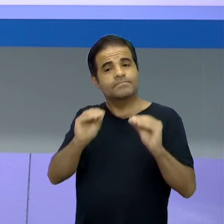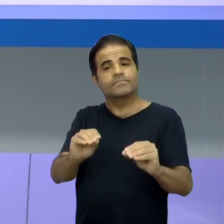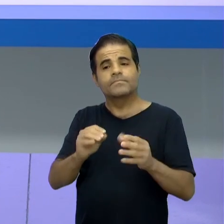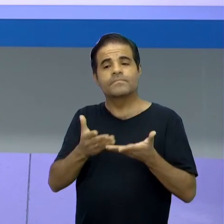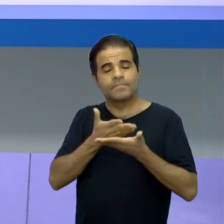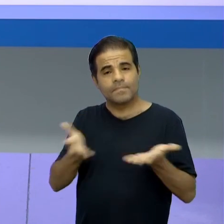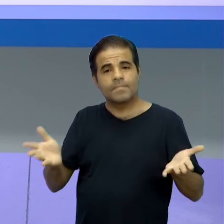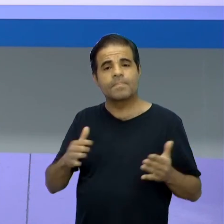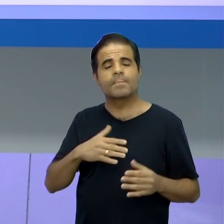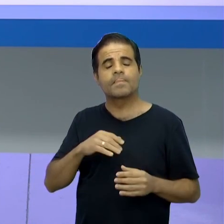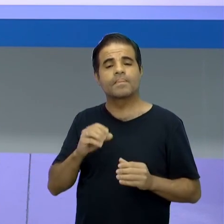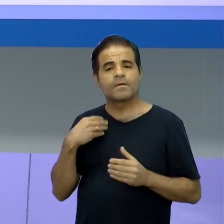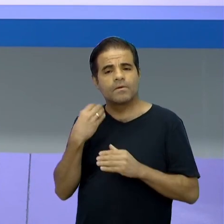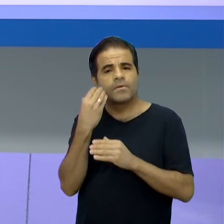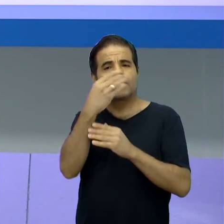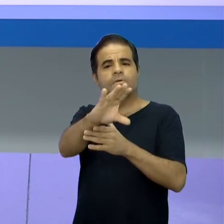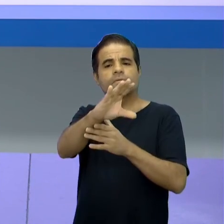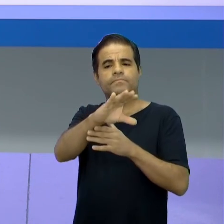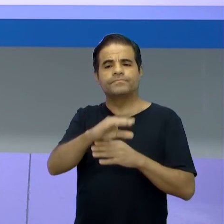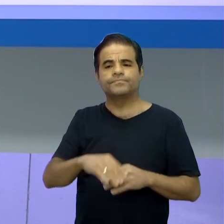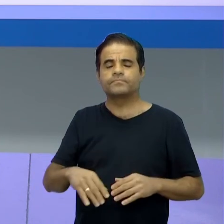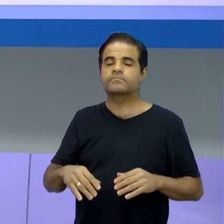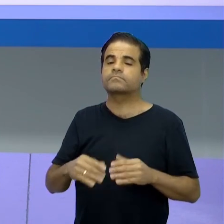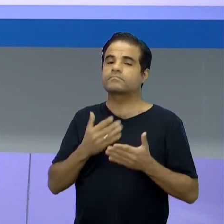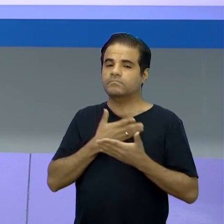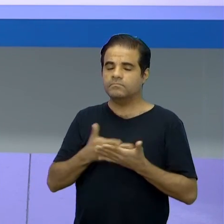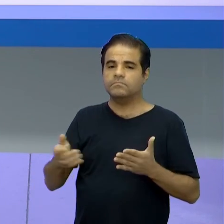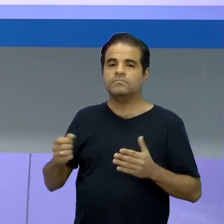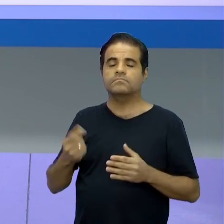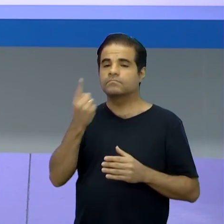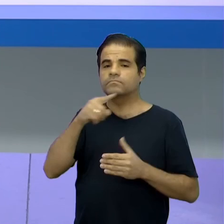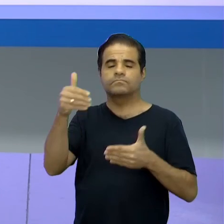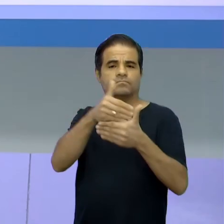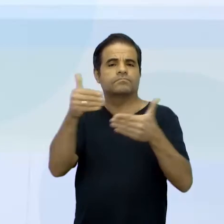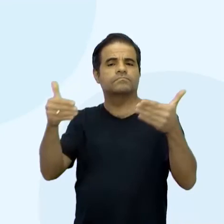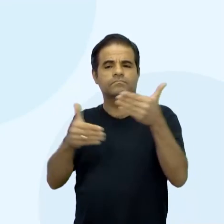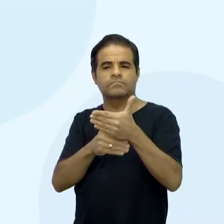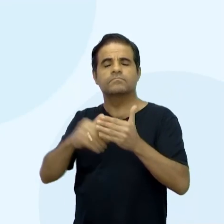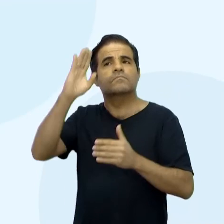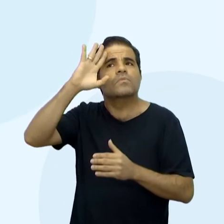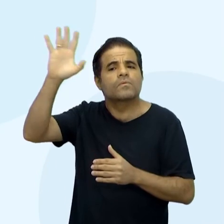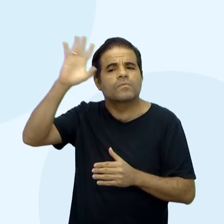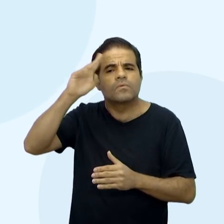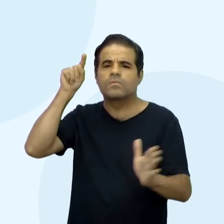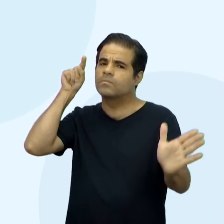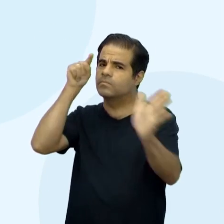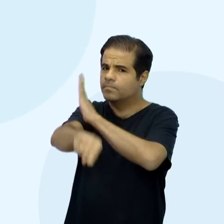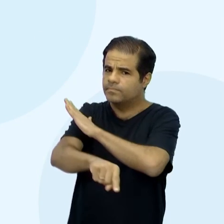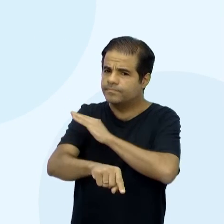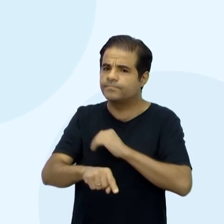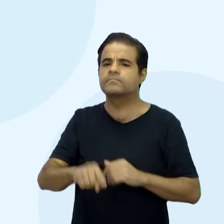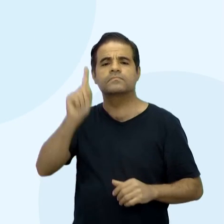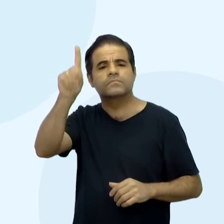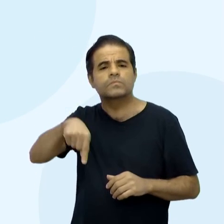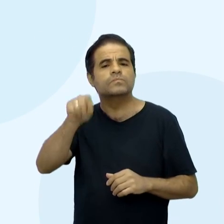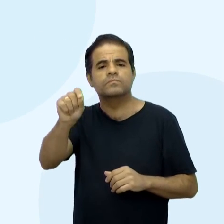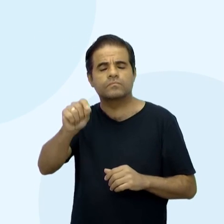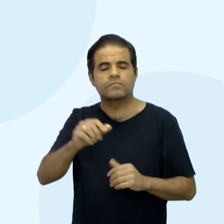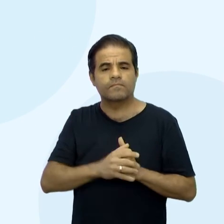meus queridos. Eu deixei lá no nosso último slide, né, uma reflexão e uma perguntinha, que